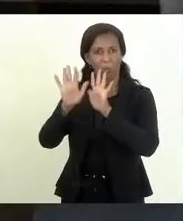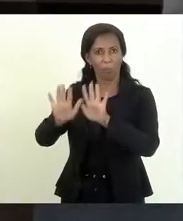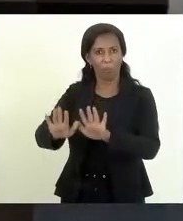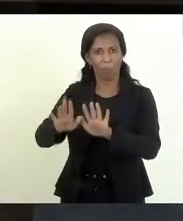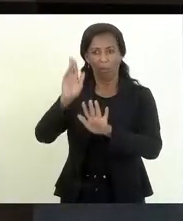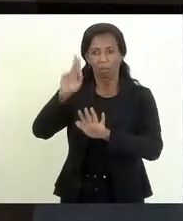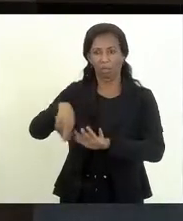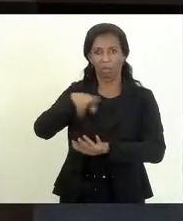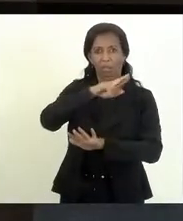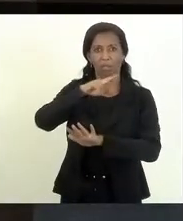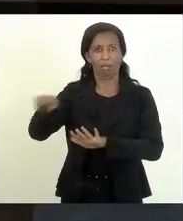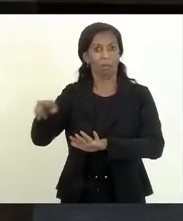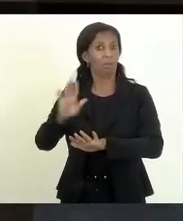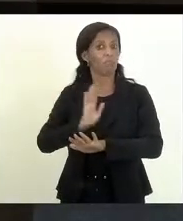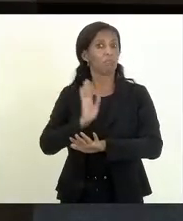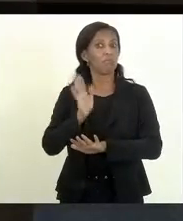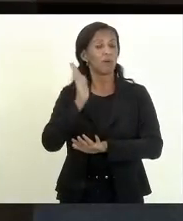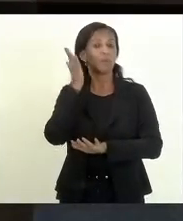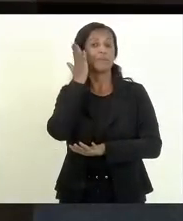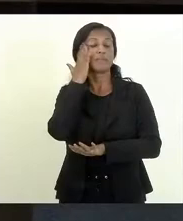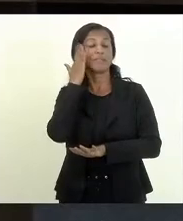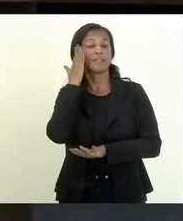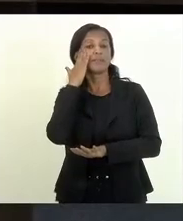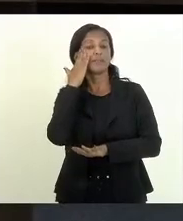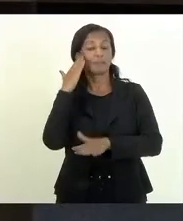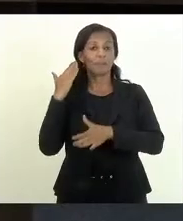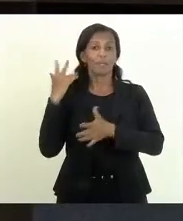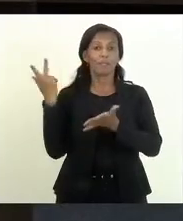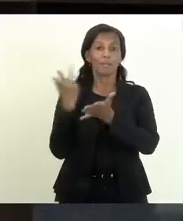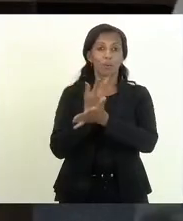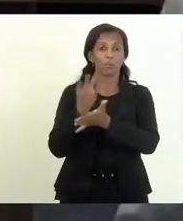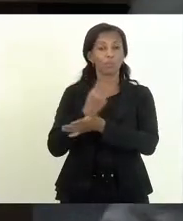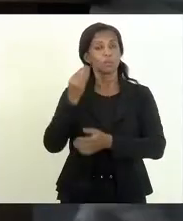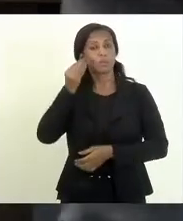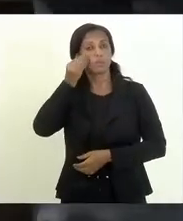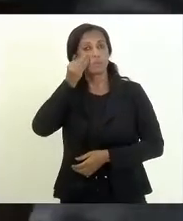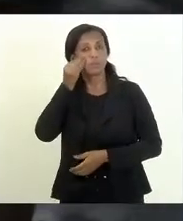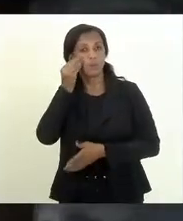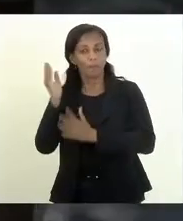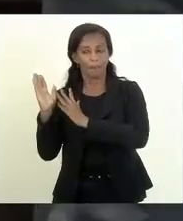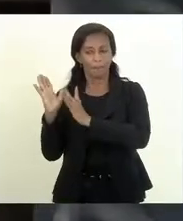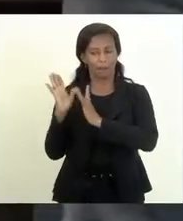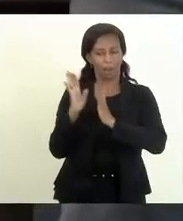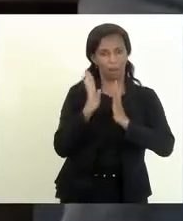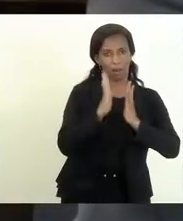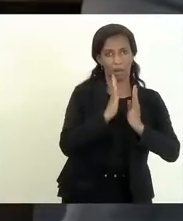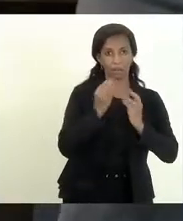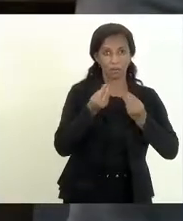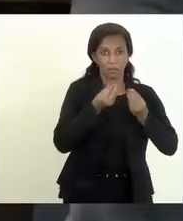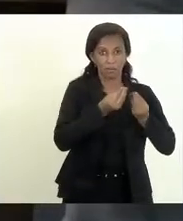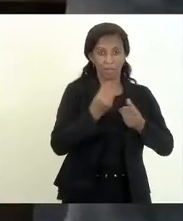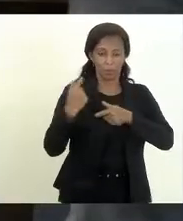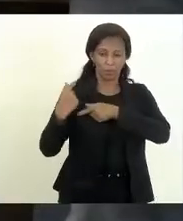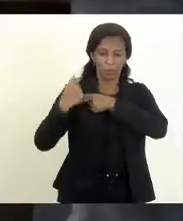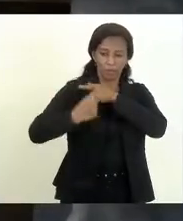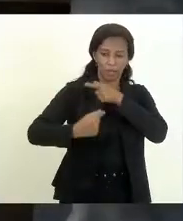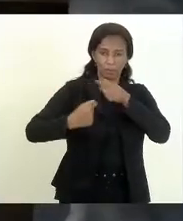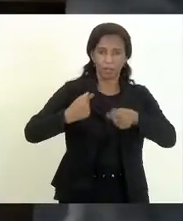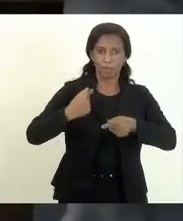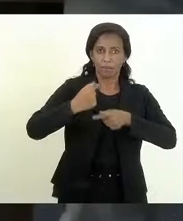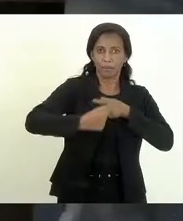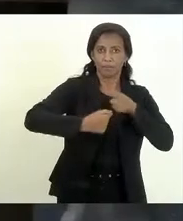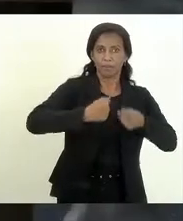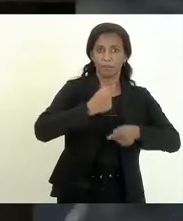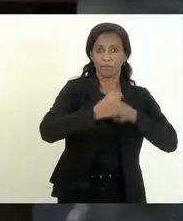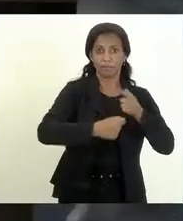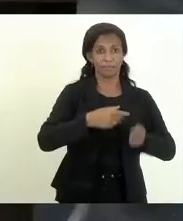saberes tecnificados, são saberes que decorrem da experiência e que são transmitidos gerações após gerações.